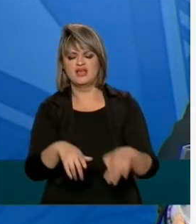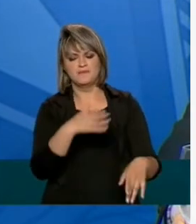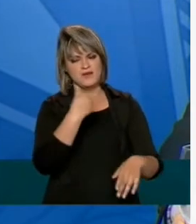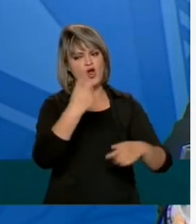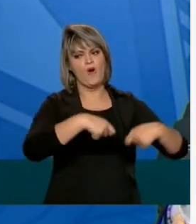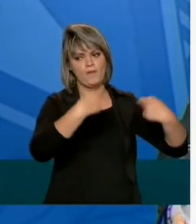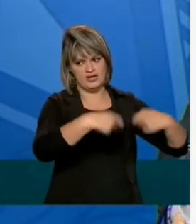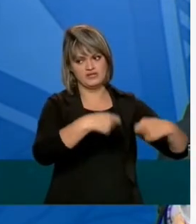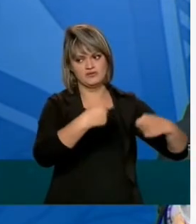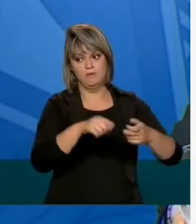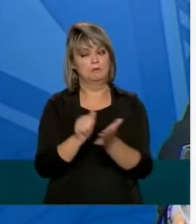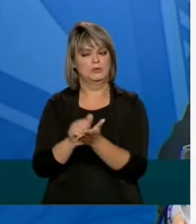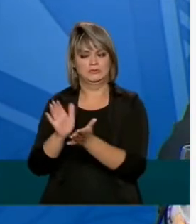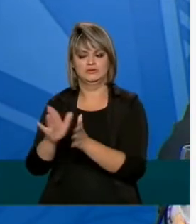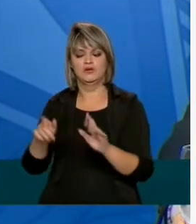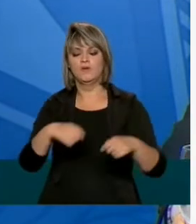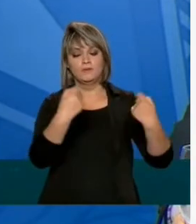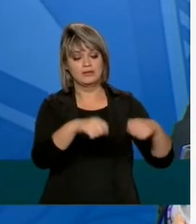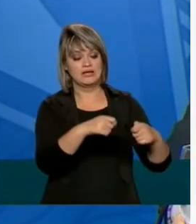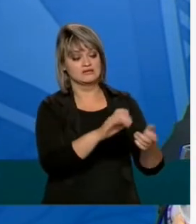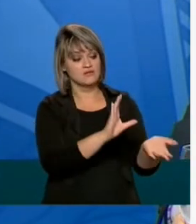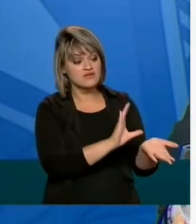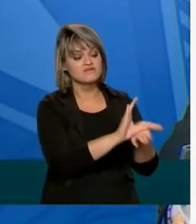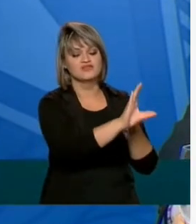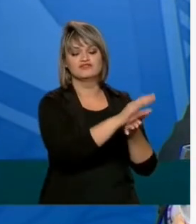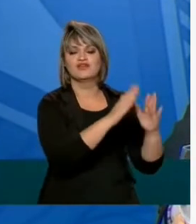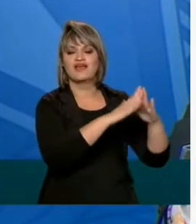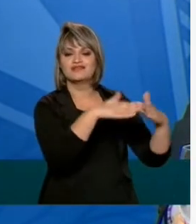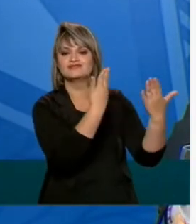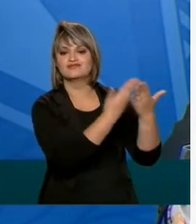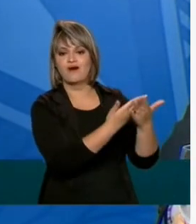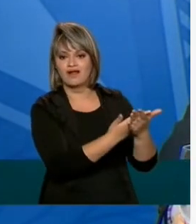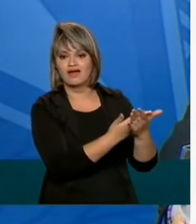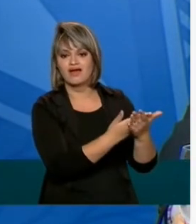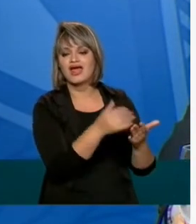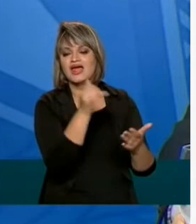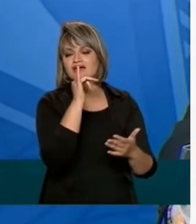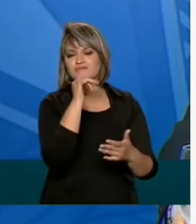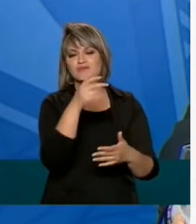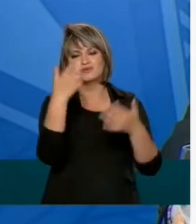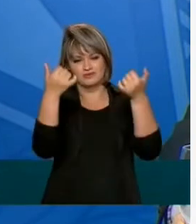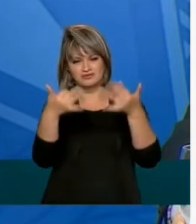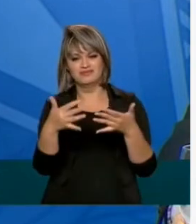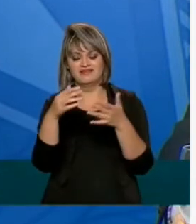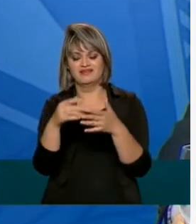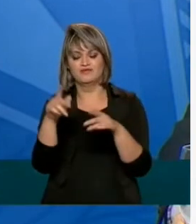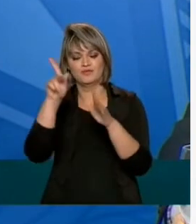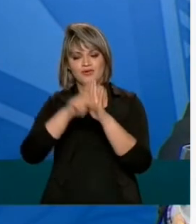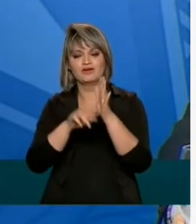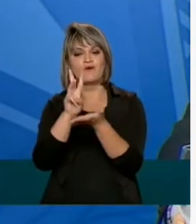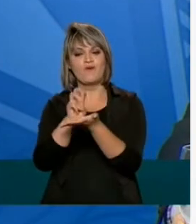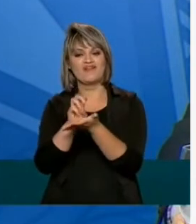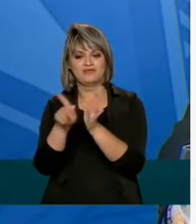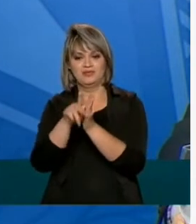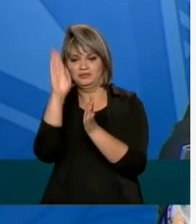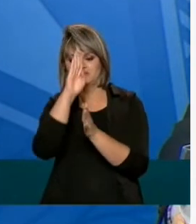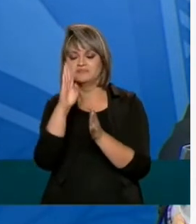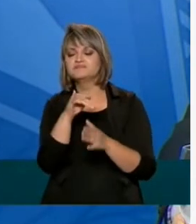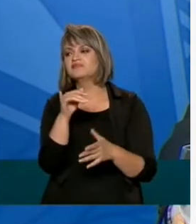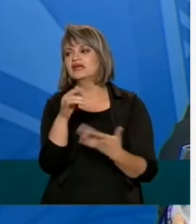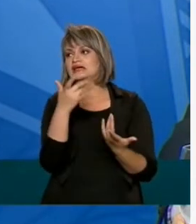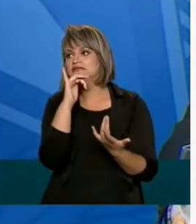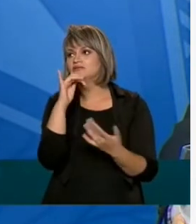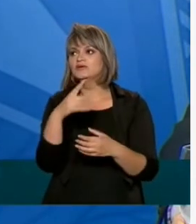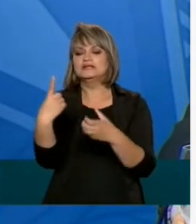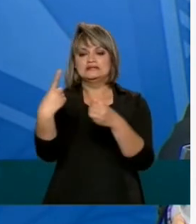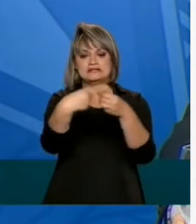vão fazer obrigações de quê? De investir mais em escolas. Então, a gente vai poder, por exemplo, que eu estava falando no Wi-Fi Brasil, algumas cidades que a gente